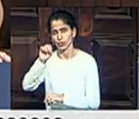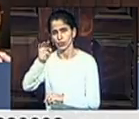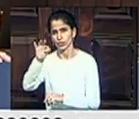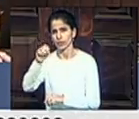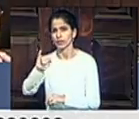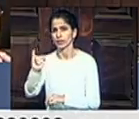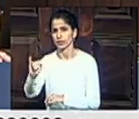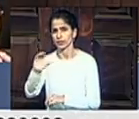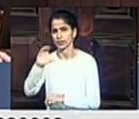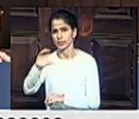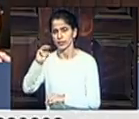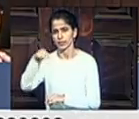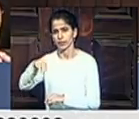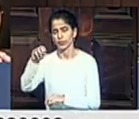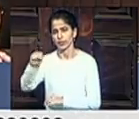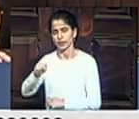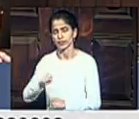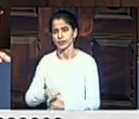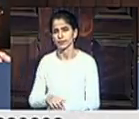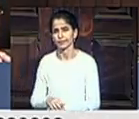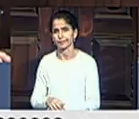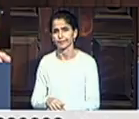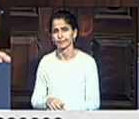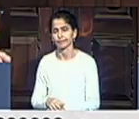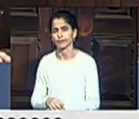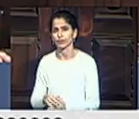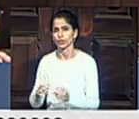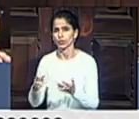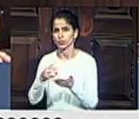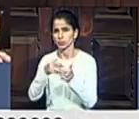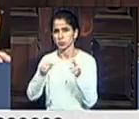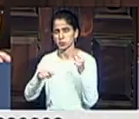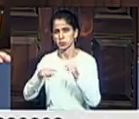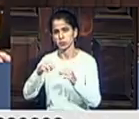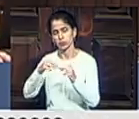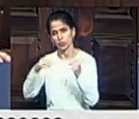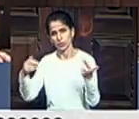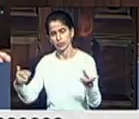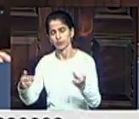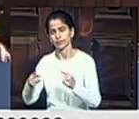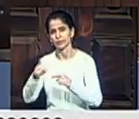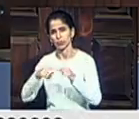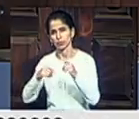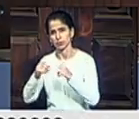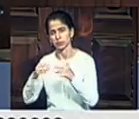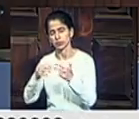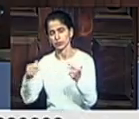imposto ICMS sobre alguns produtos,